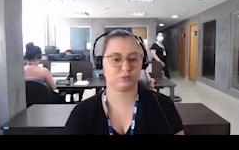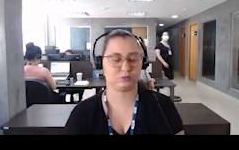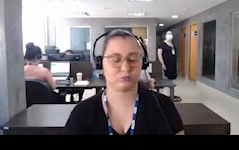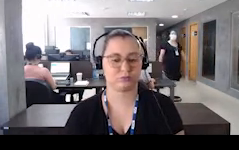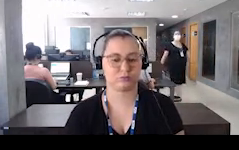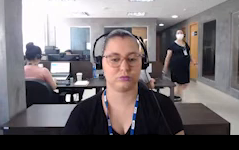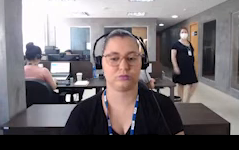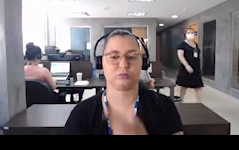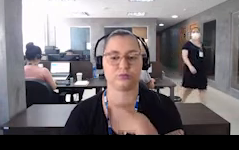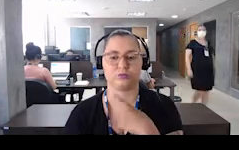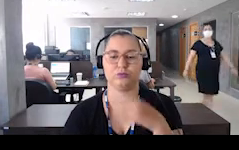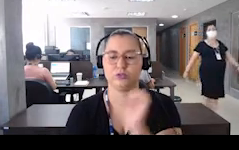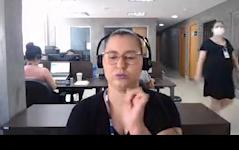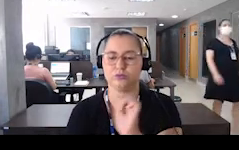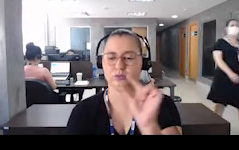Só um instante.